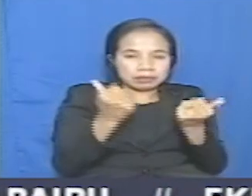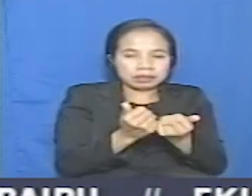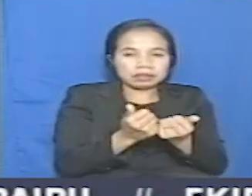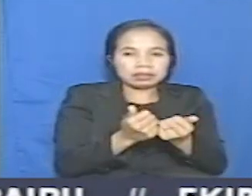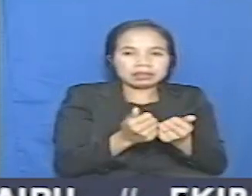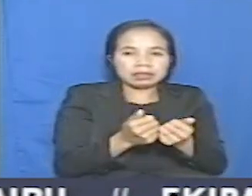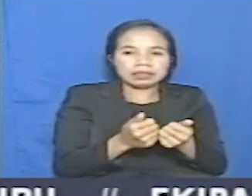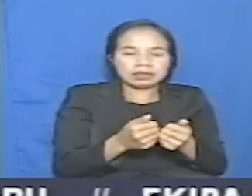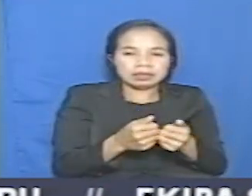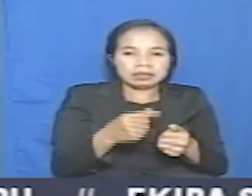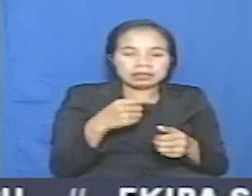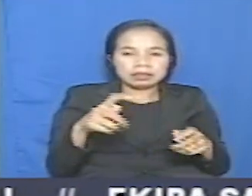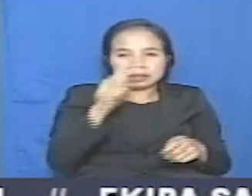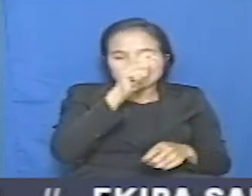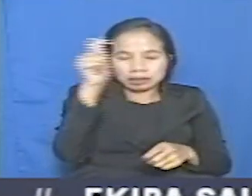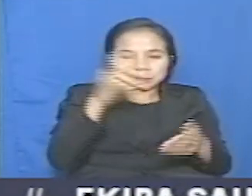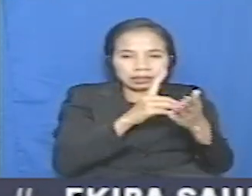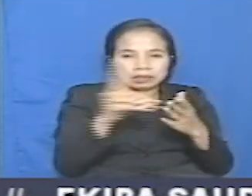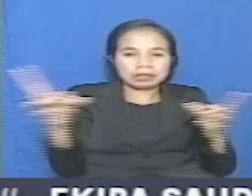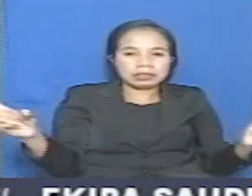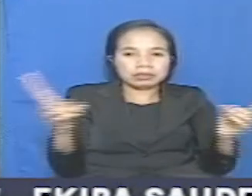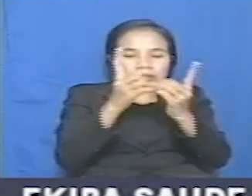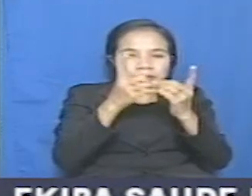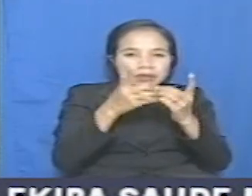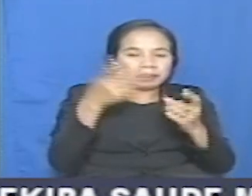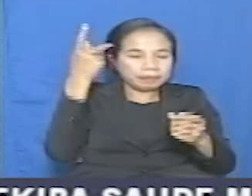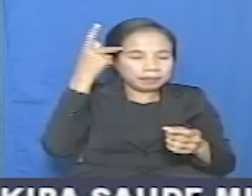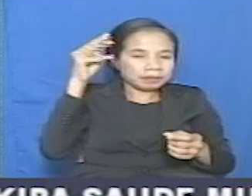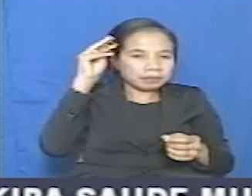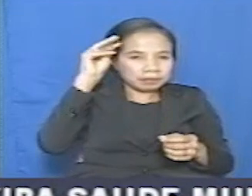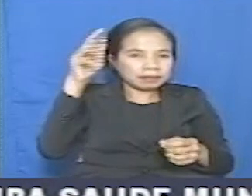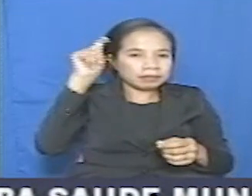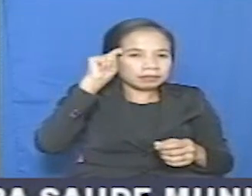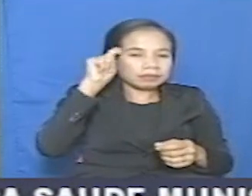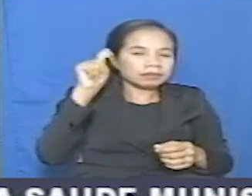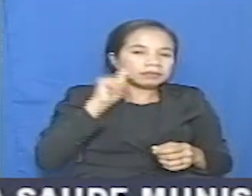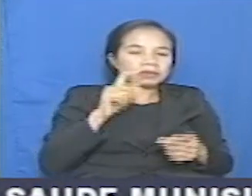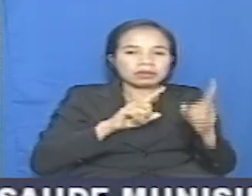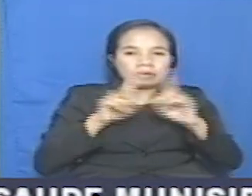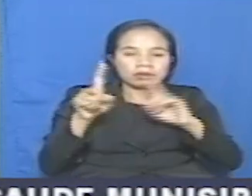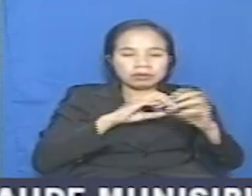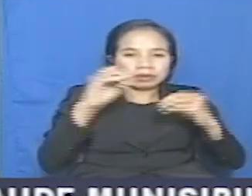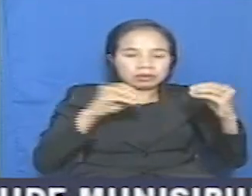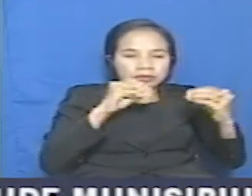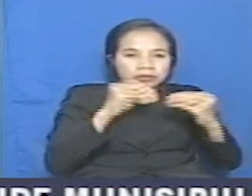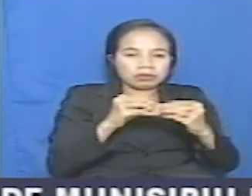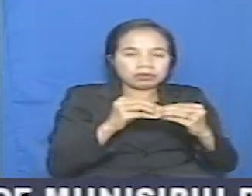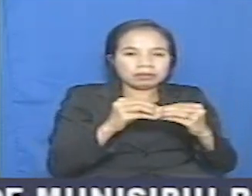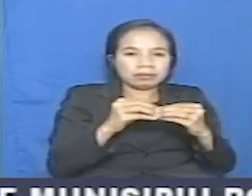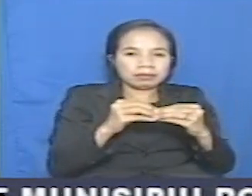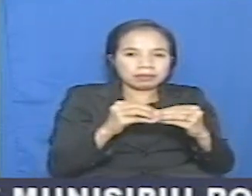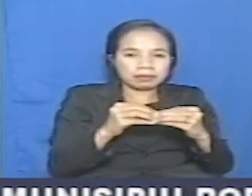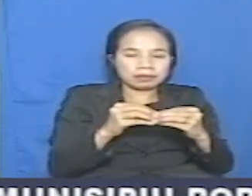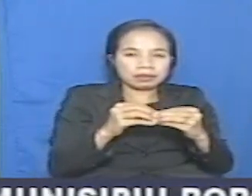Carvalho, terça-feira, semana-ném, assomou o primeiro-ministro Taur Matandruac o decolhe com a medida de intervenção